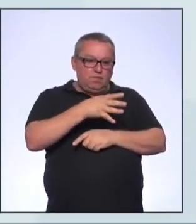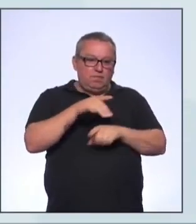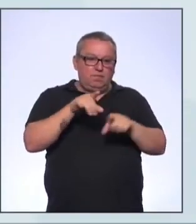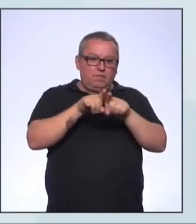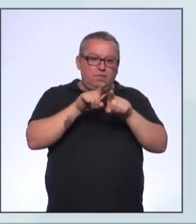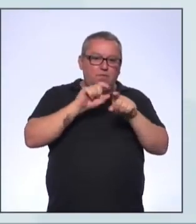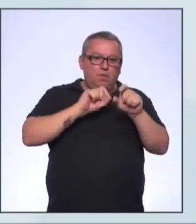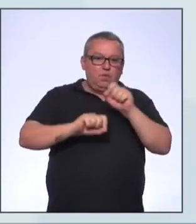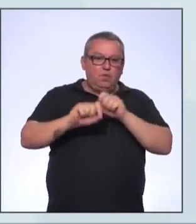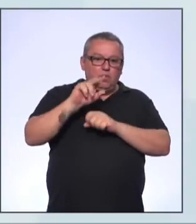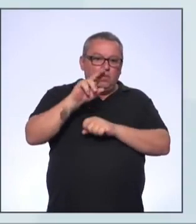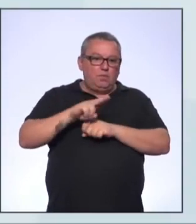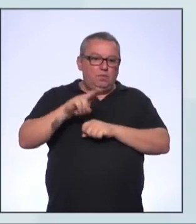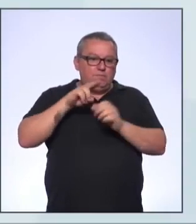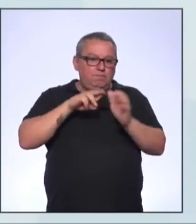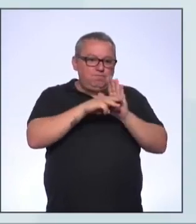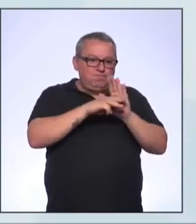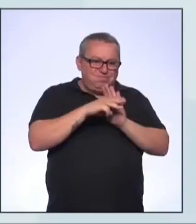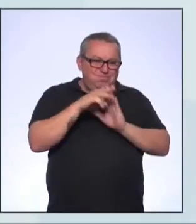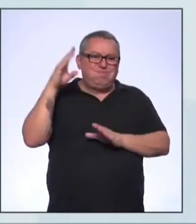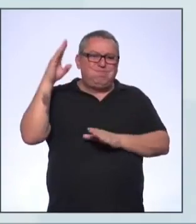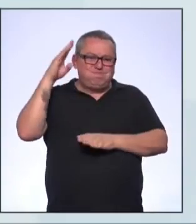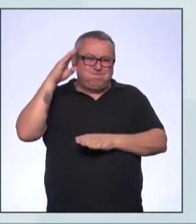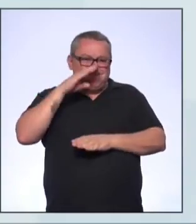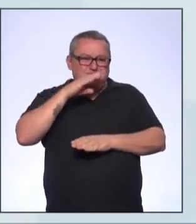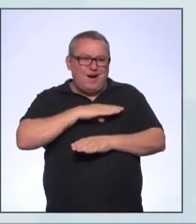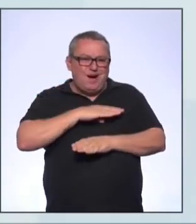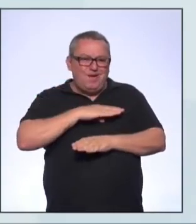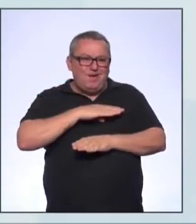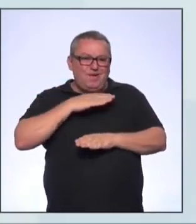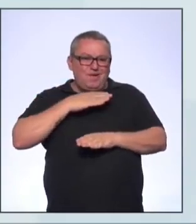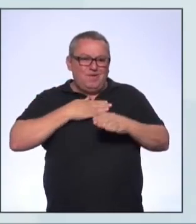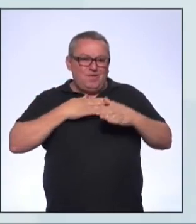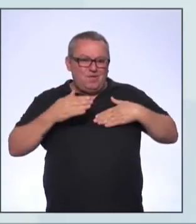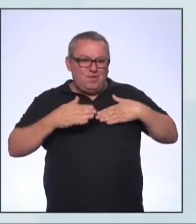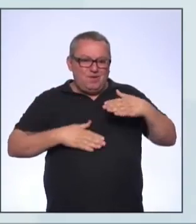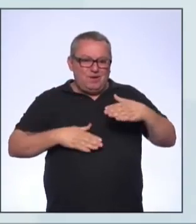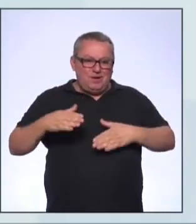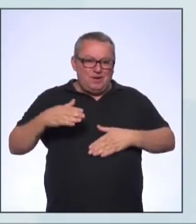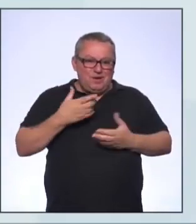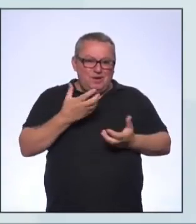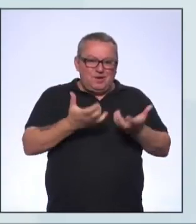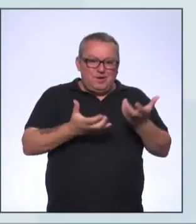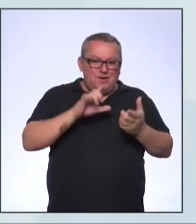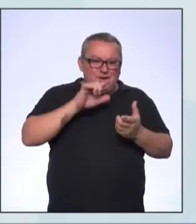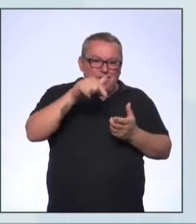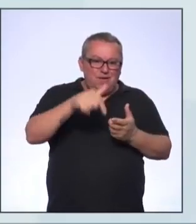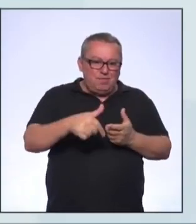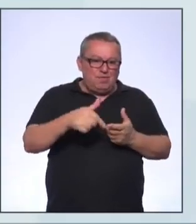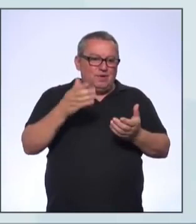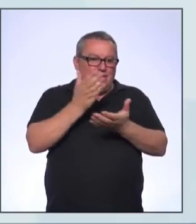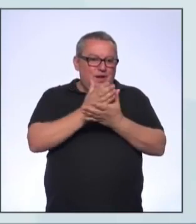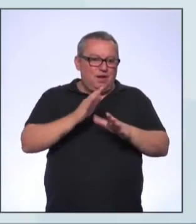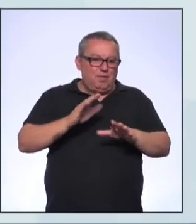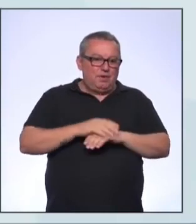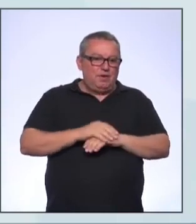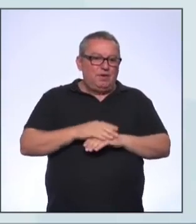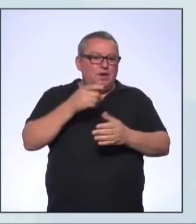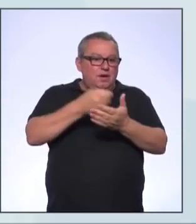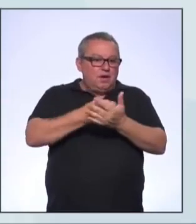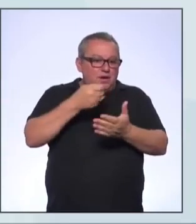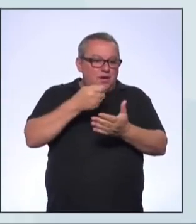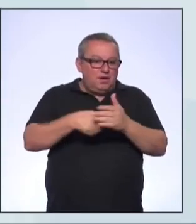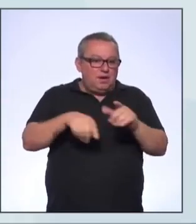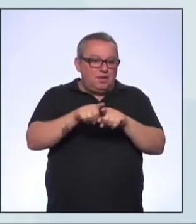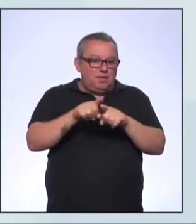para o fato de uso de métodos cruéis, sendo que os corpos seriam incinerados logo após a barbárie, e exigem